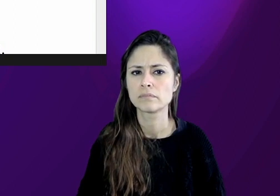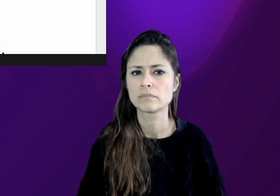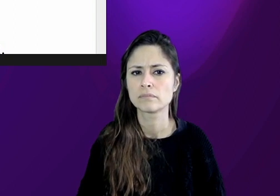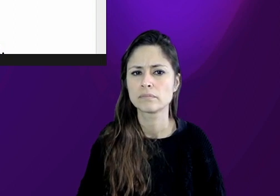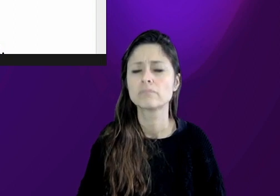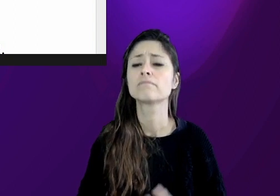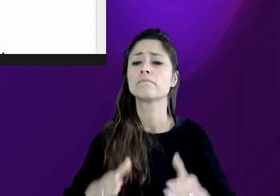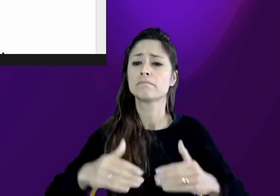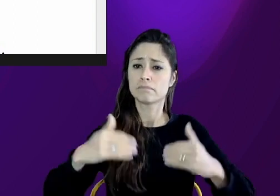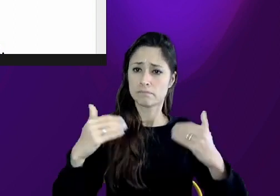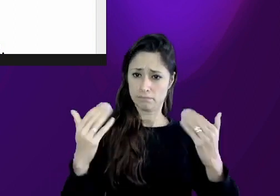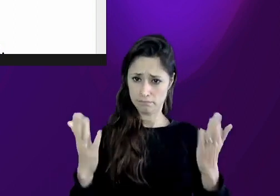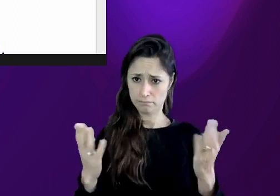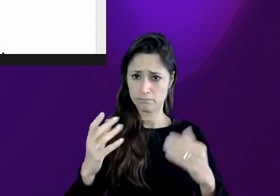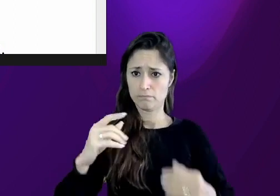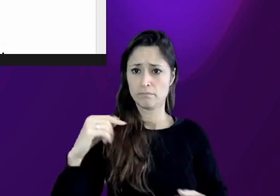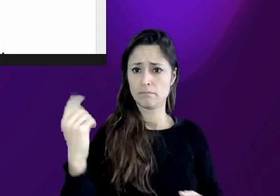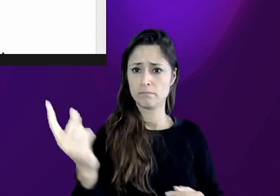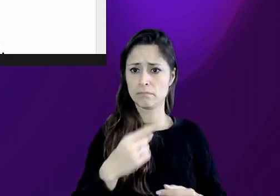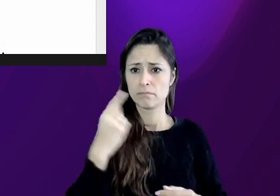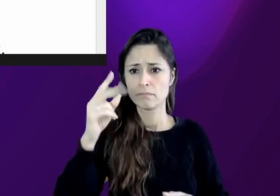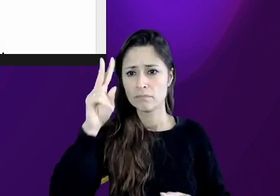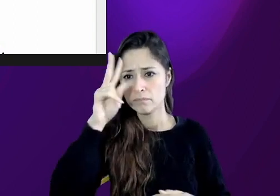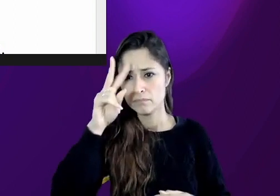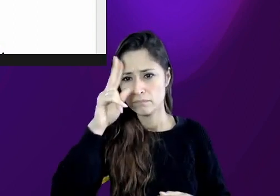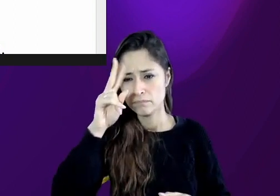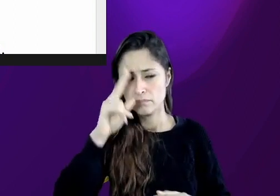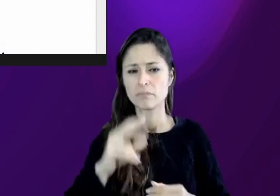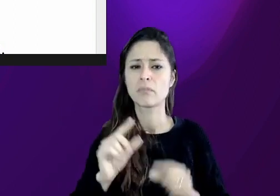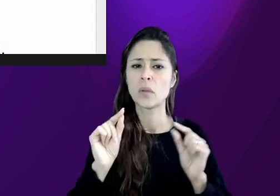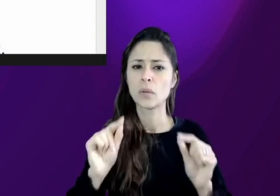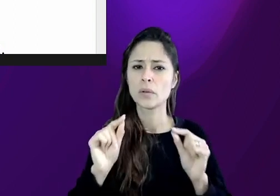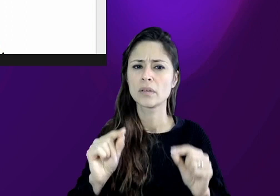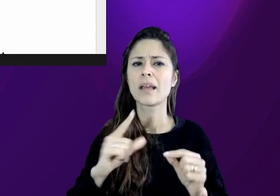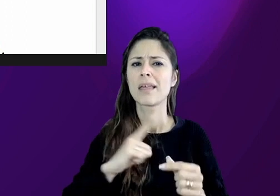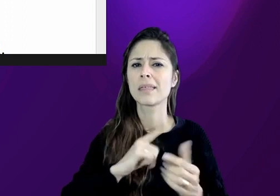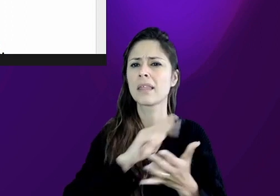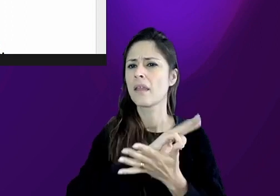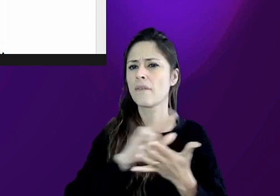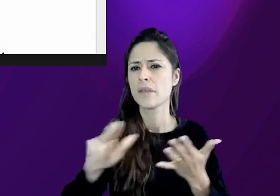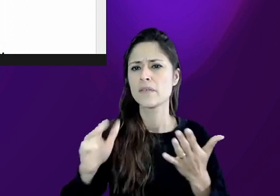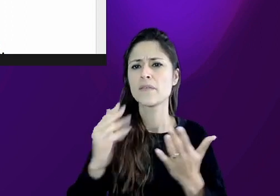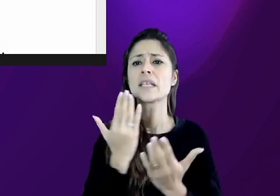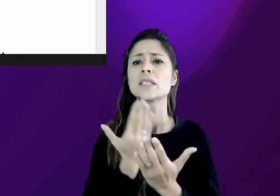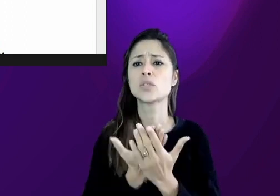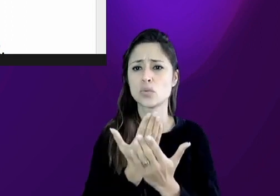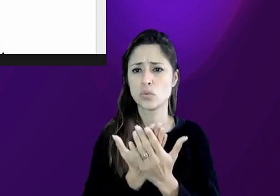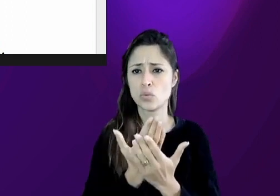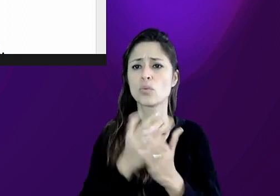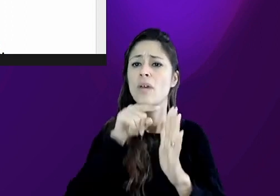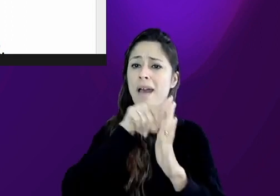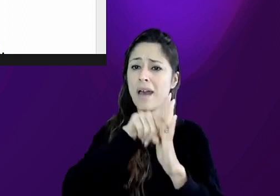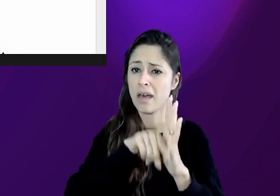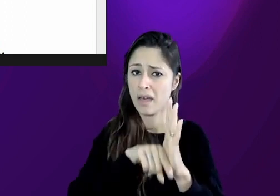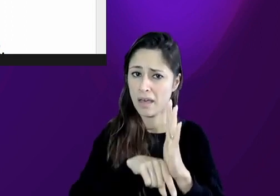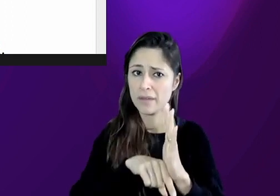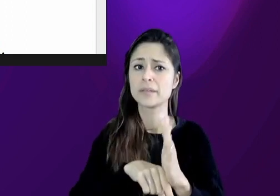E aí, a gente deve não fazer neoadjuvância, a gente tem várias meta-análises, né? Essa é uma delas, que avaliou